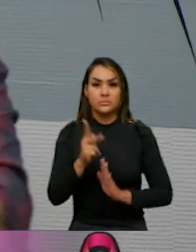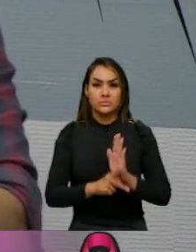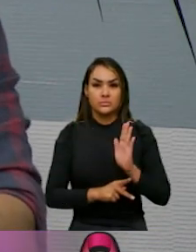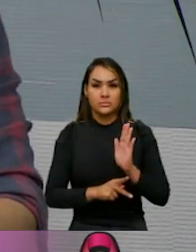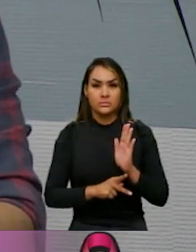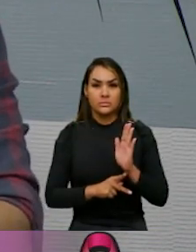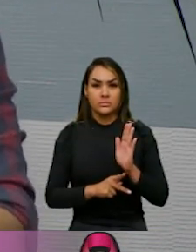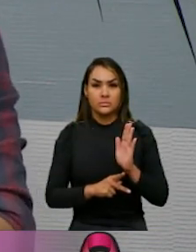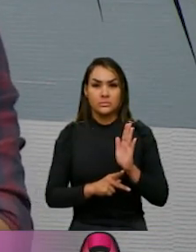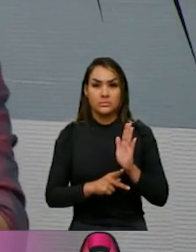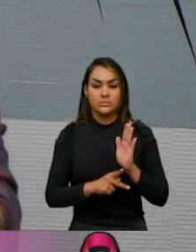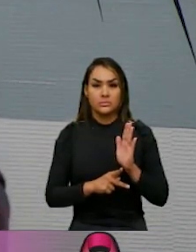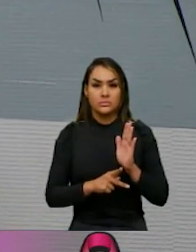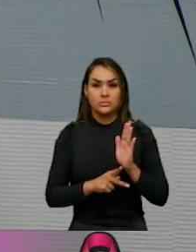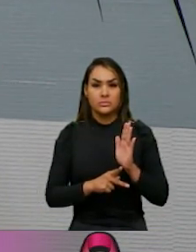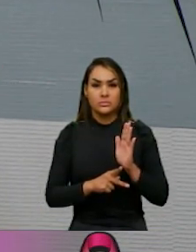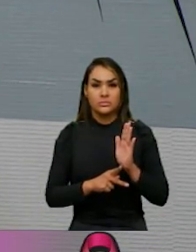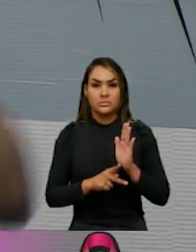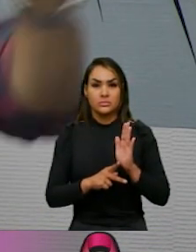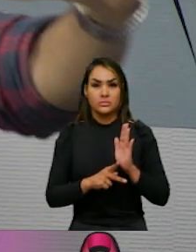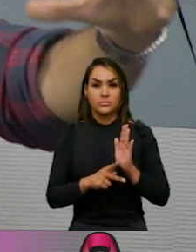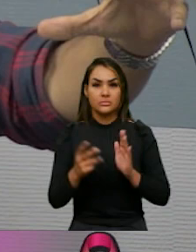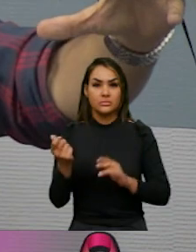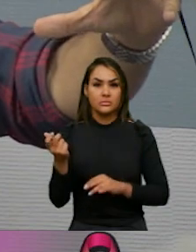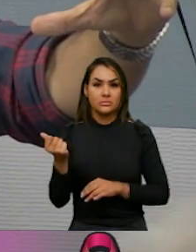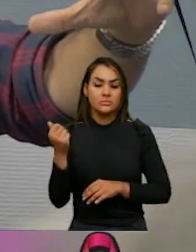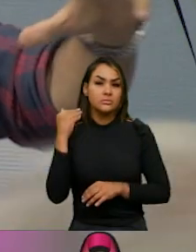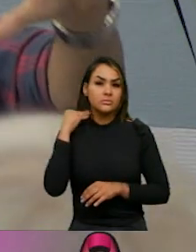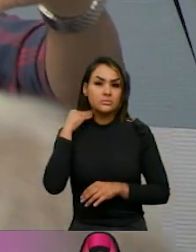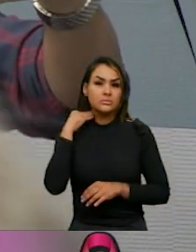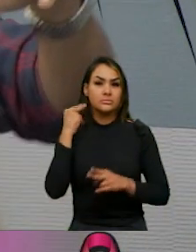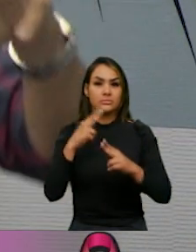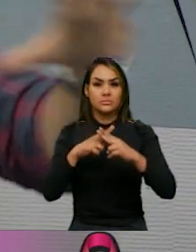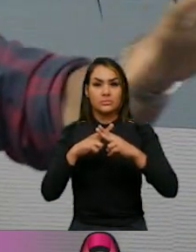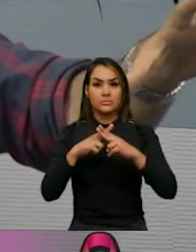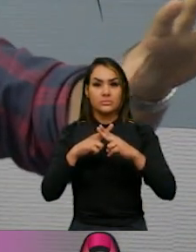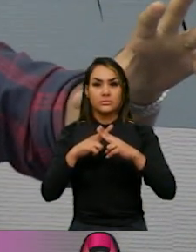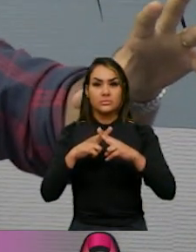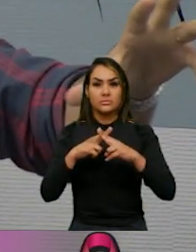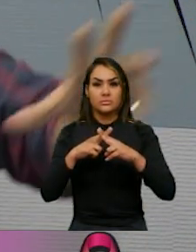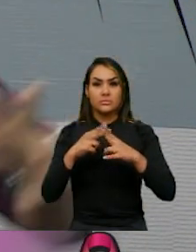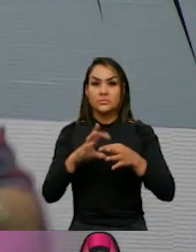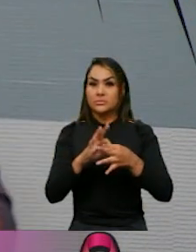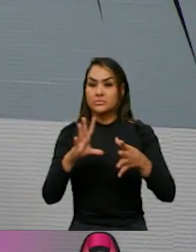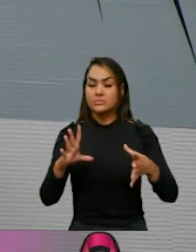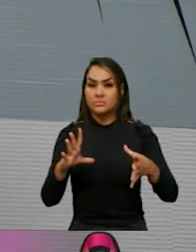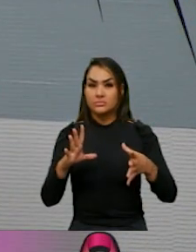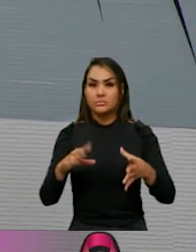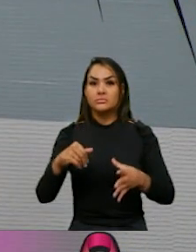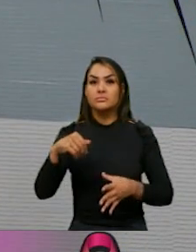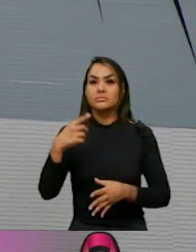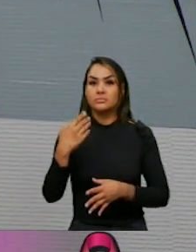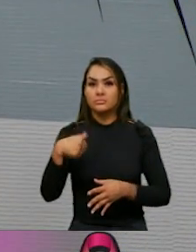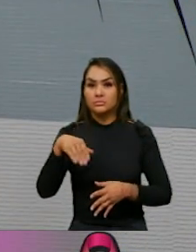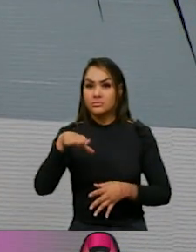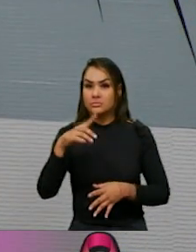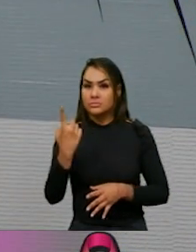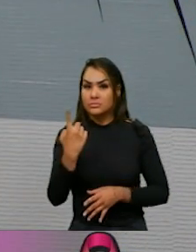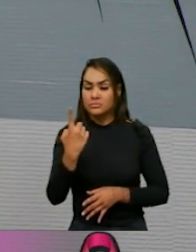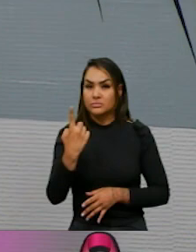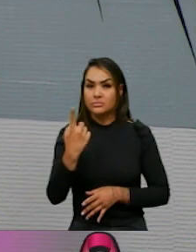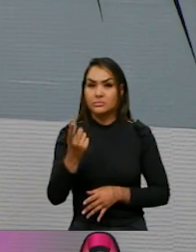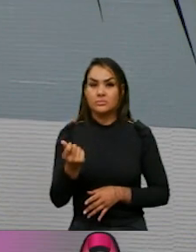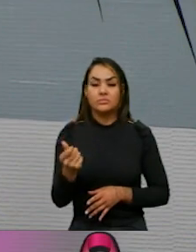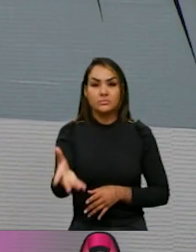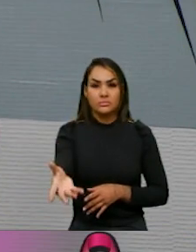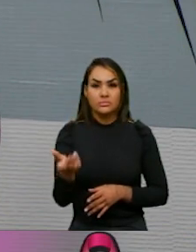pela Caixa, ele também viabiliza mais um investimento, mais um empréstimo. Esse cuidado